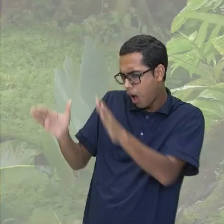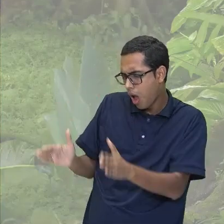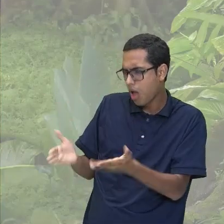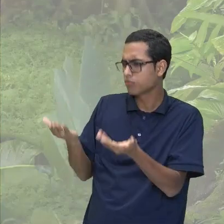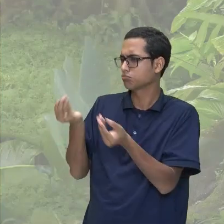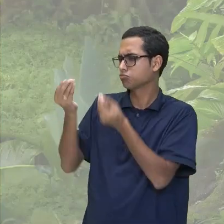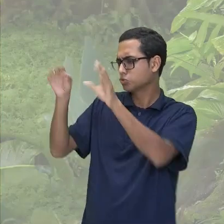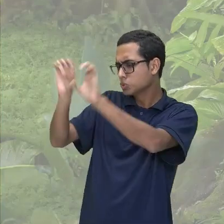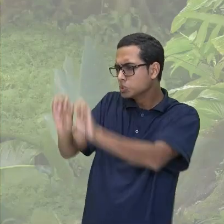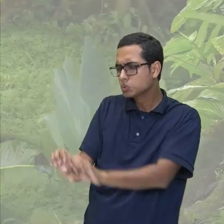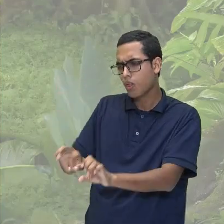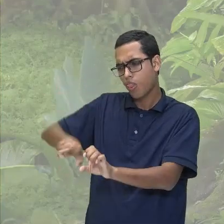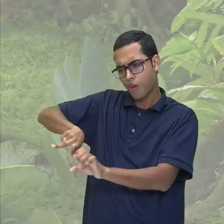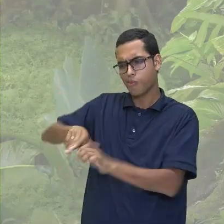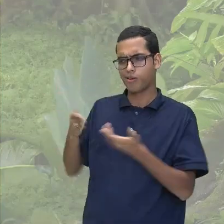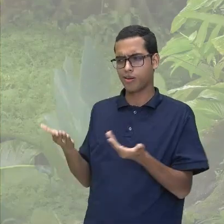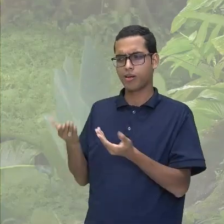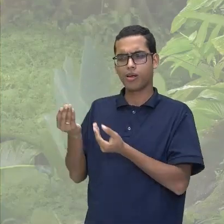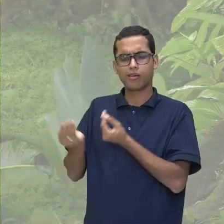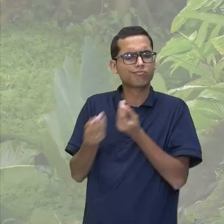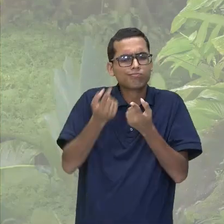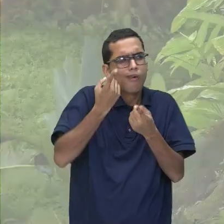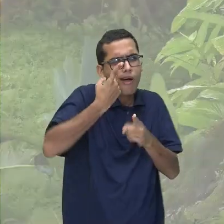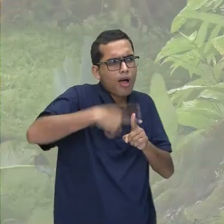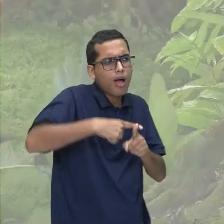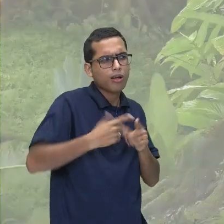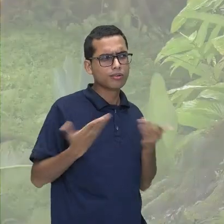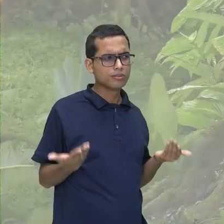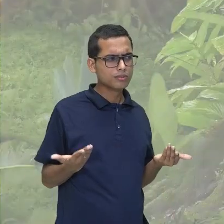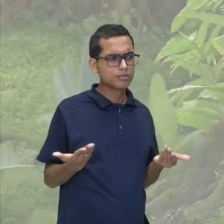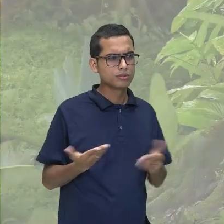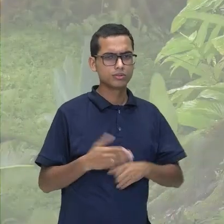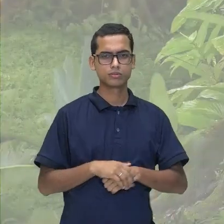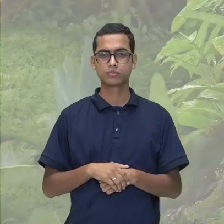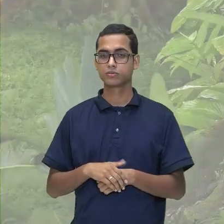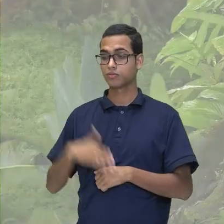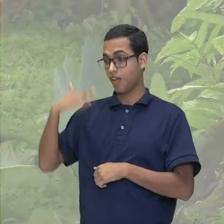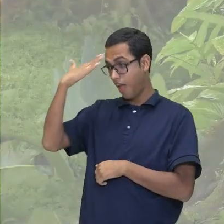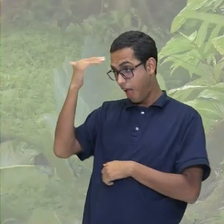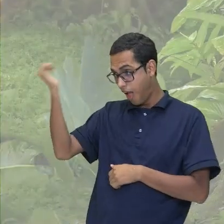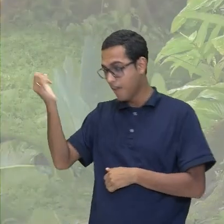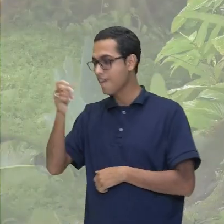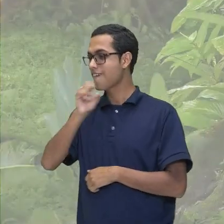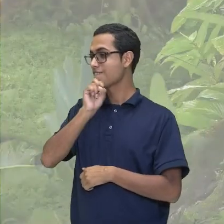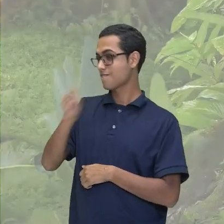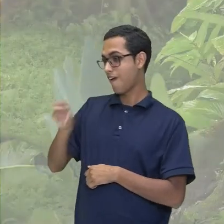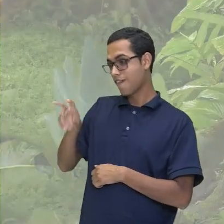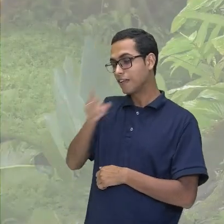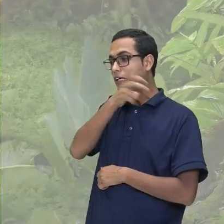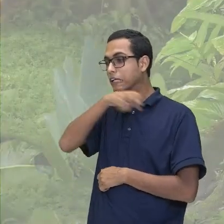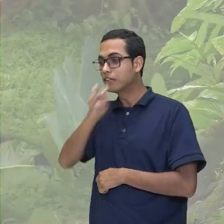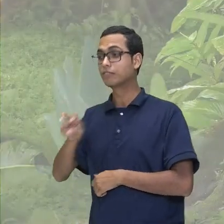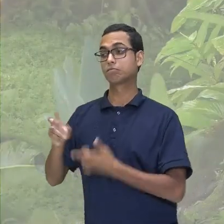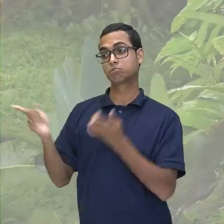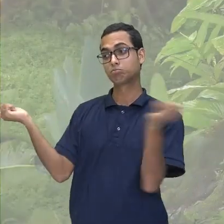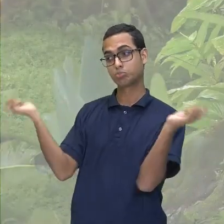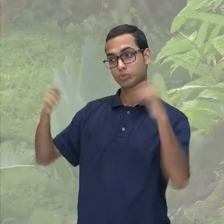então? Olha, vai ver que é a fama de venenosa que está atrapalhando a vida da senhora, né?